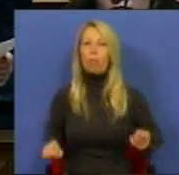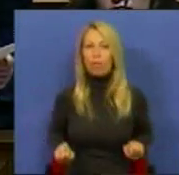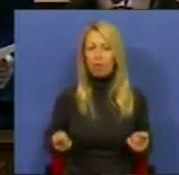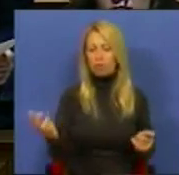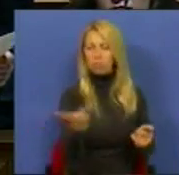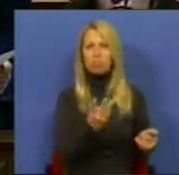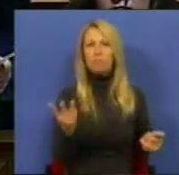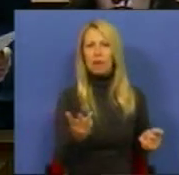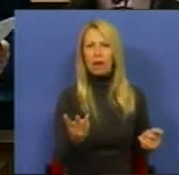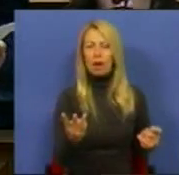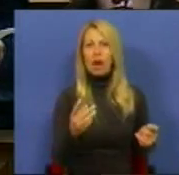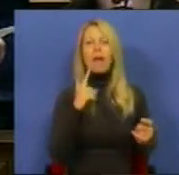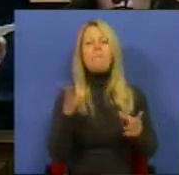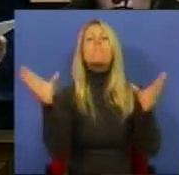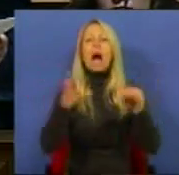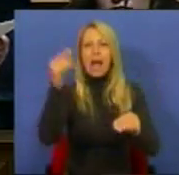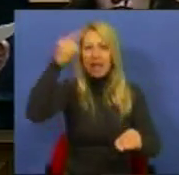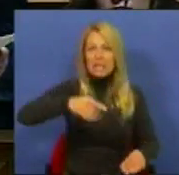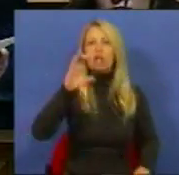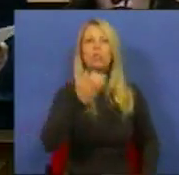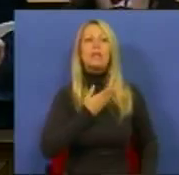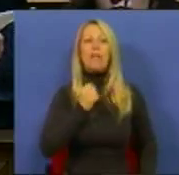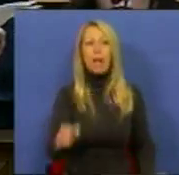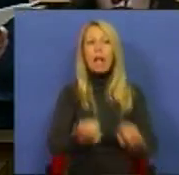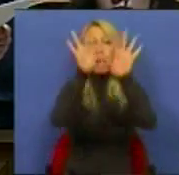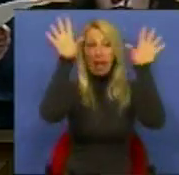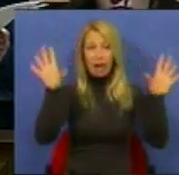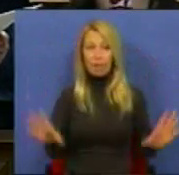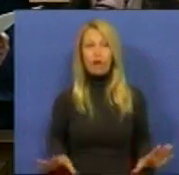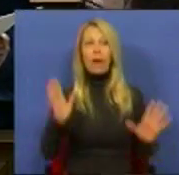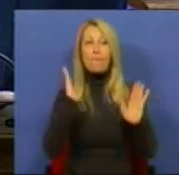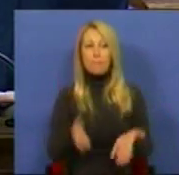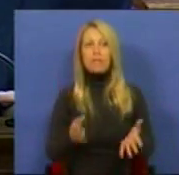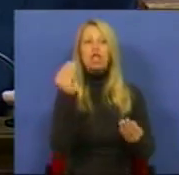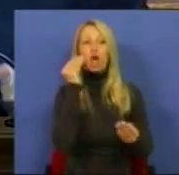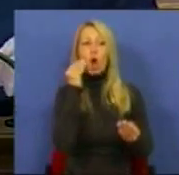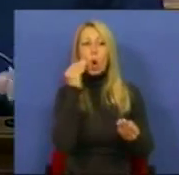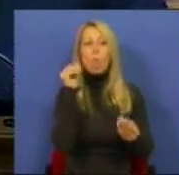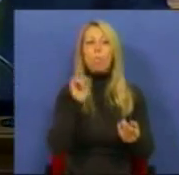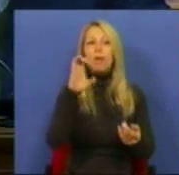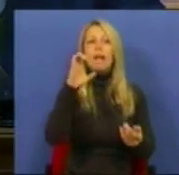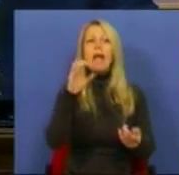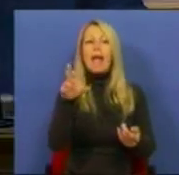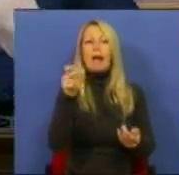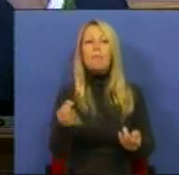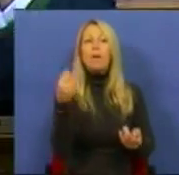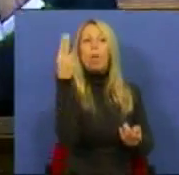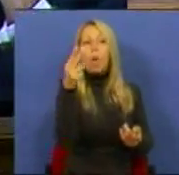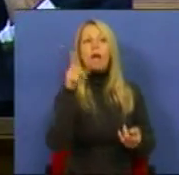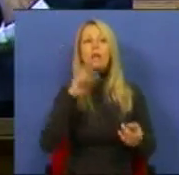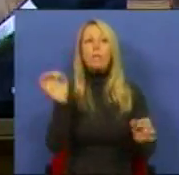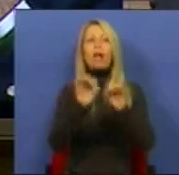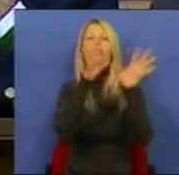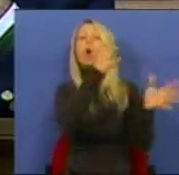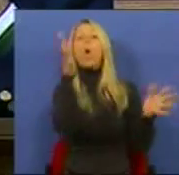que o CDS, e cito novamente, se clarifique a cadeia de comando no RPU. E cito novamente, se verifique rapidamente